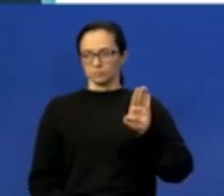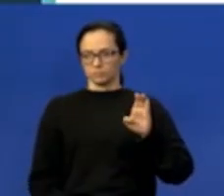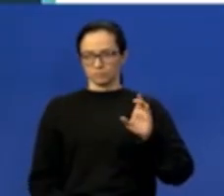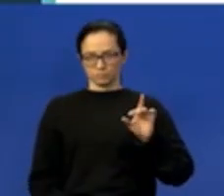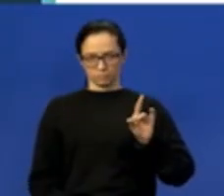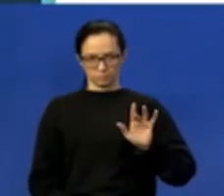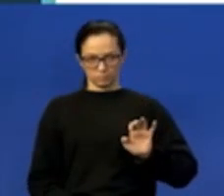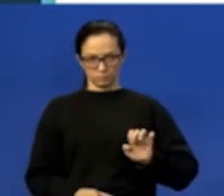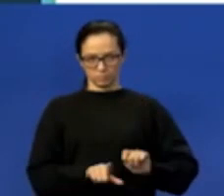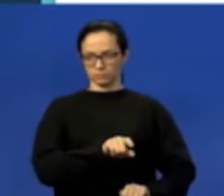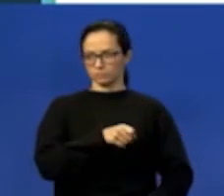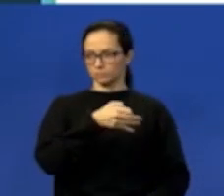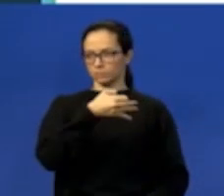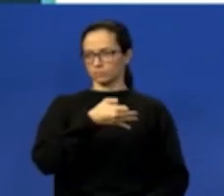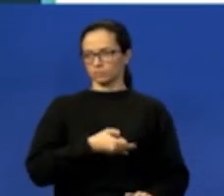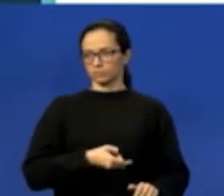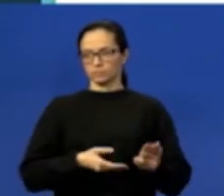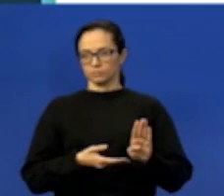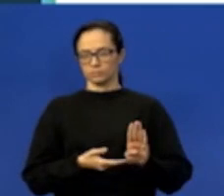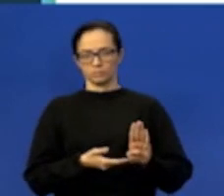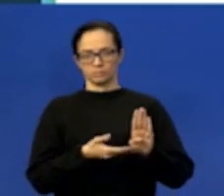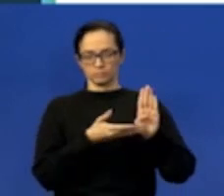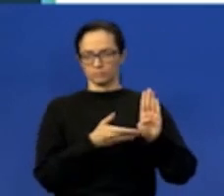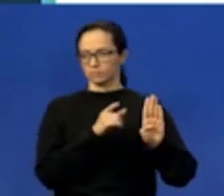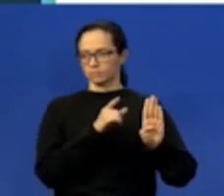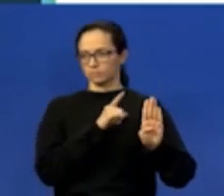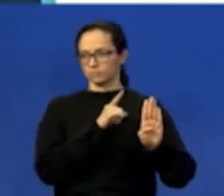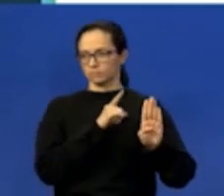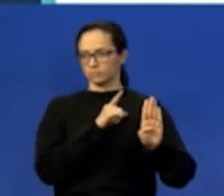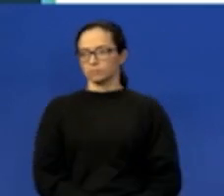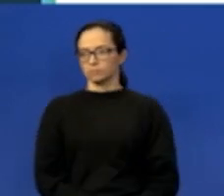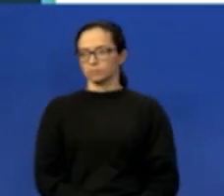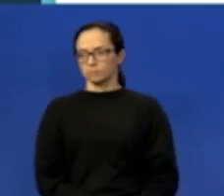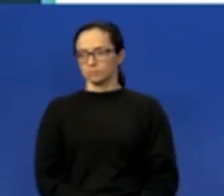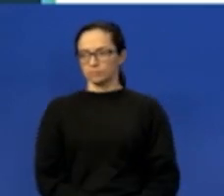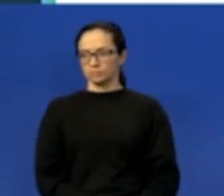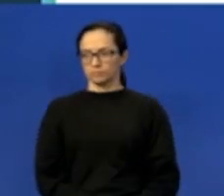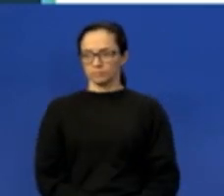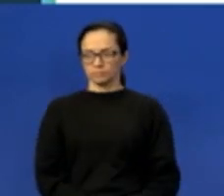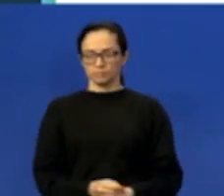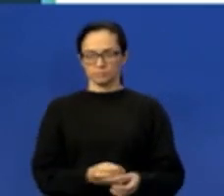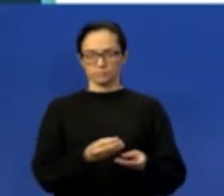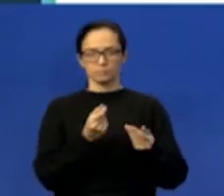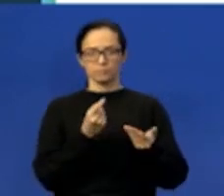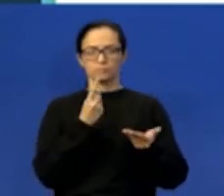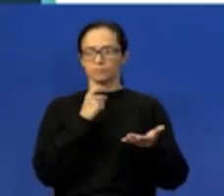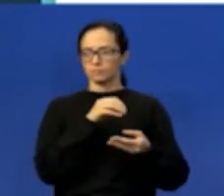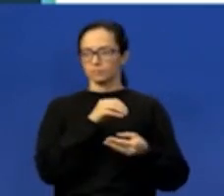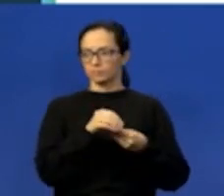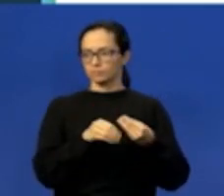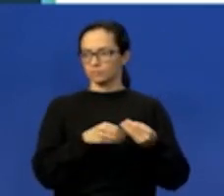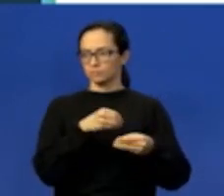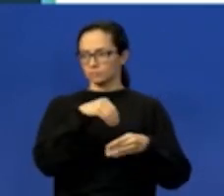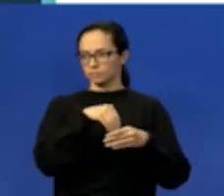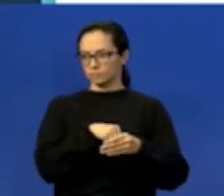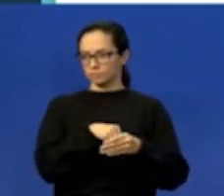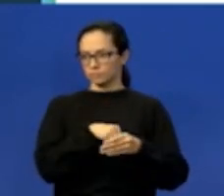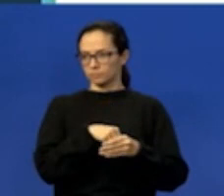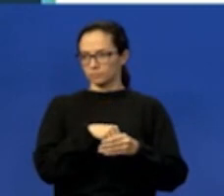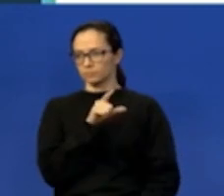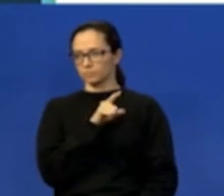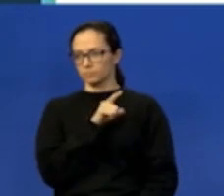e E, a alternativa que está correta é a letra B, que diz respeito à hematúria e hemoglobinúria, né? Então, a